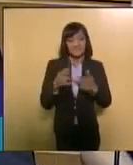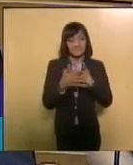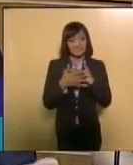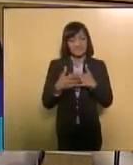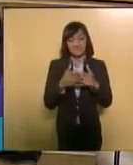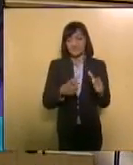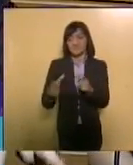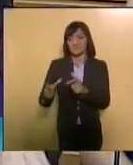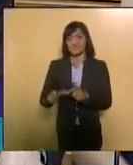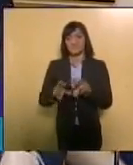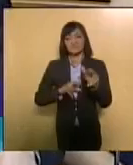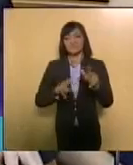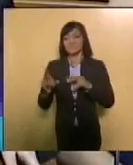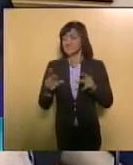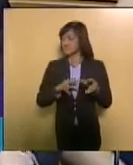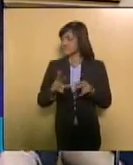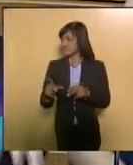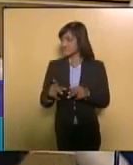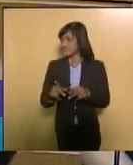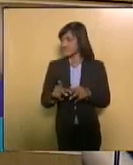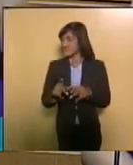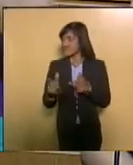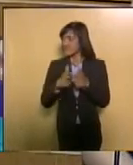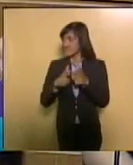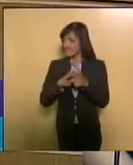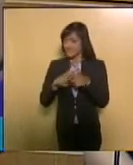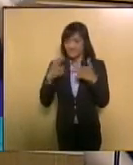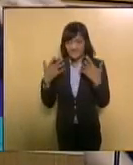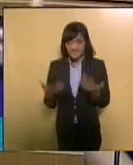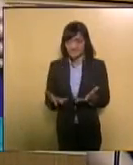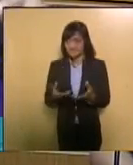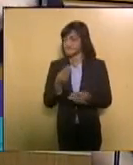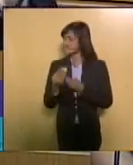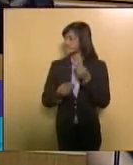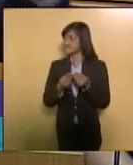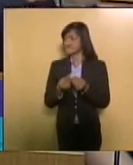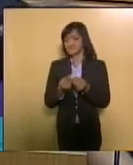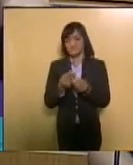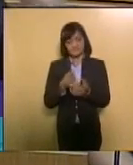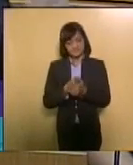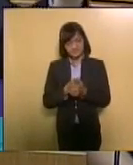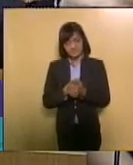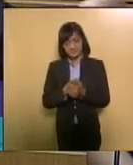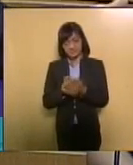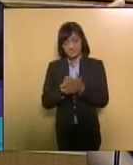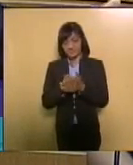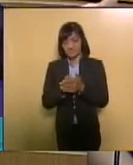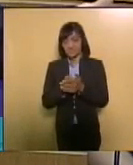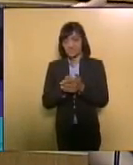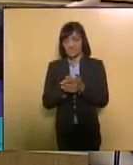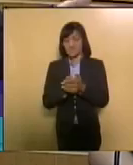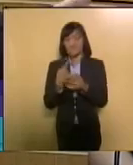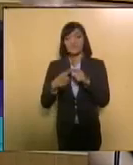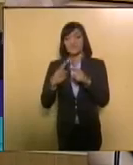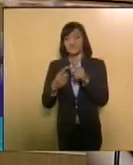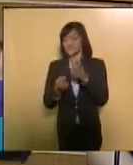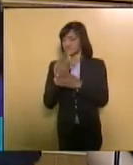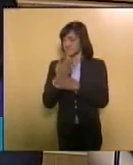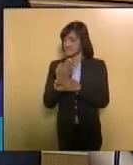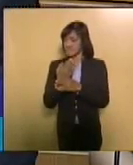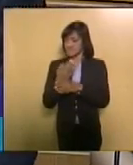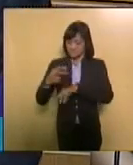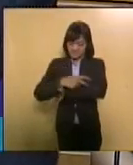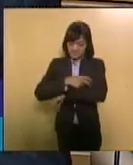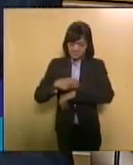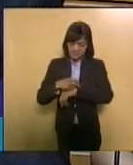realidades locais Quais são os problemas que estão gerando que estão pressionando a a dinâmica de crime naquela localidade aí sim nós